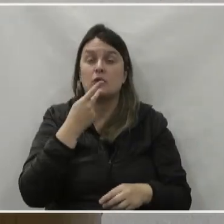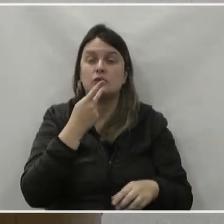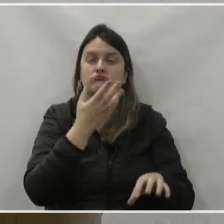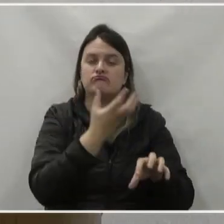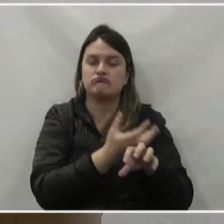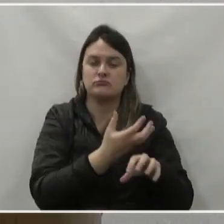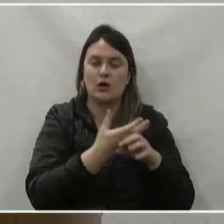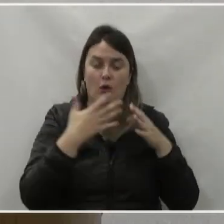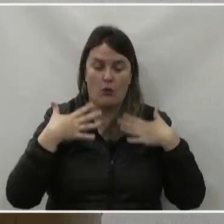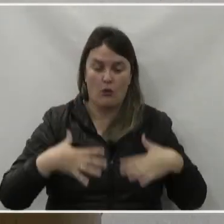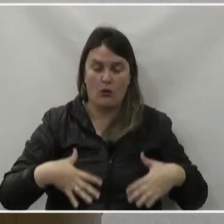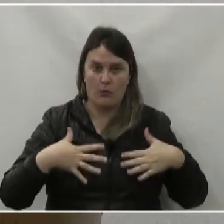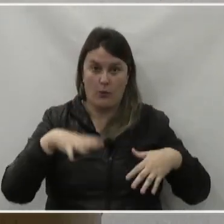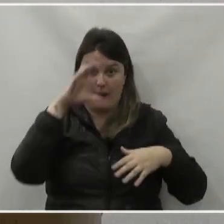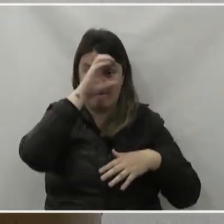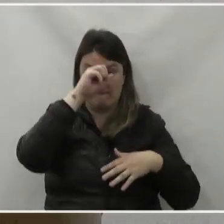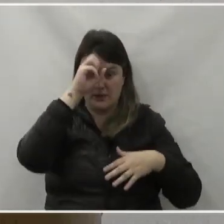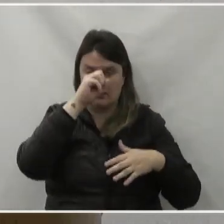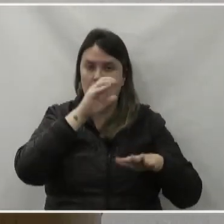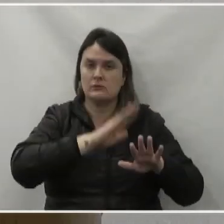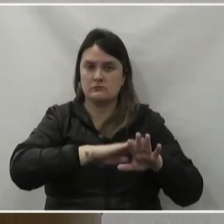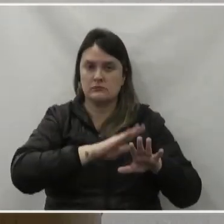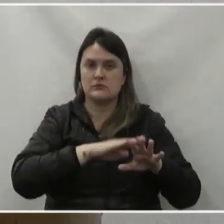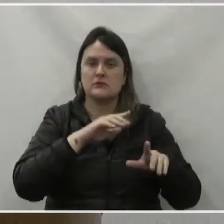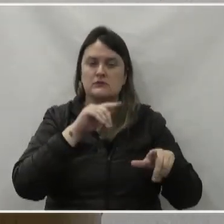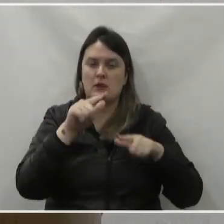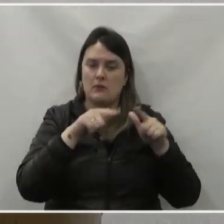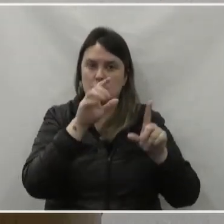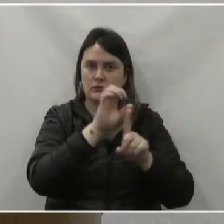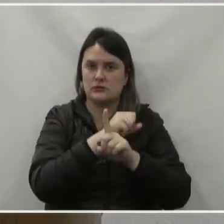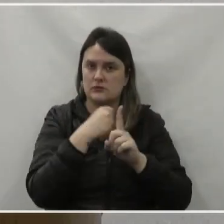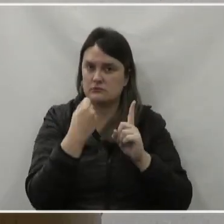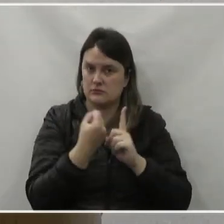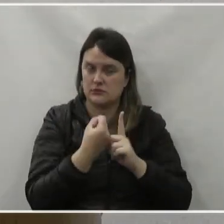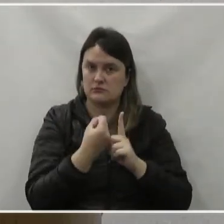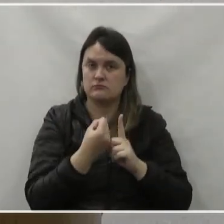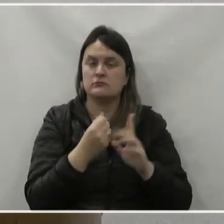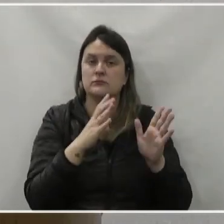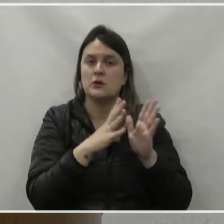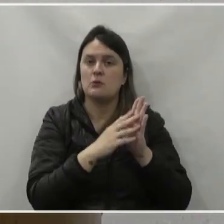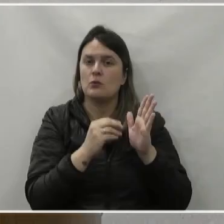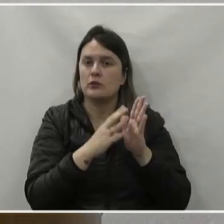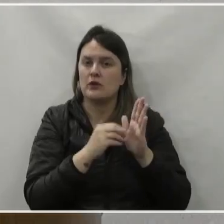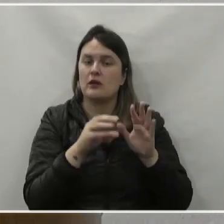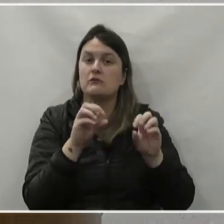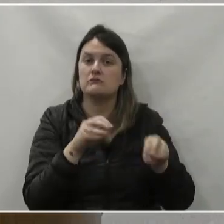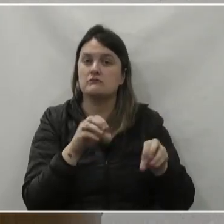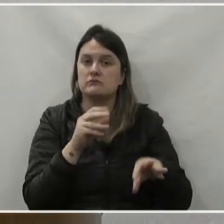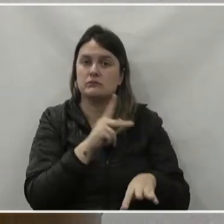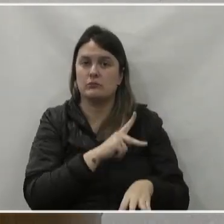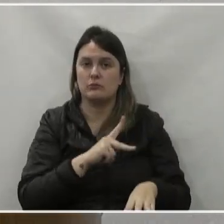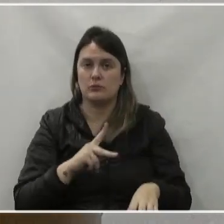disciplina os corpos para garantir a manutenção da ordem social. Nesse modelo, a educação